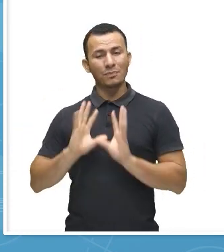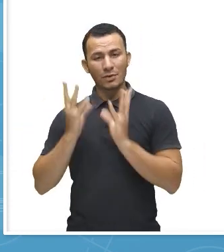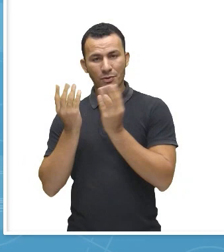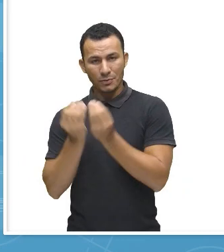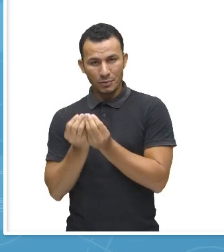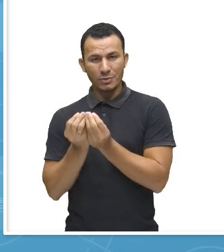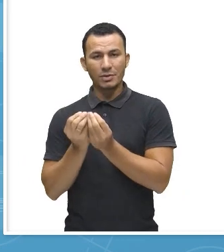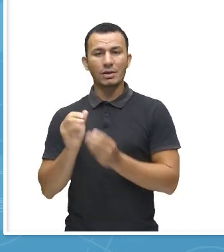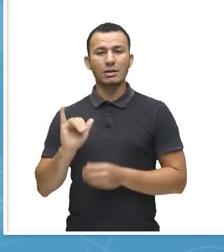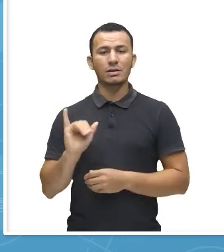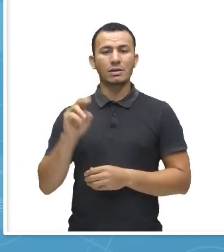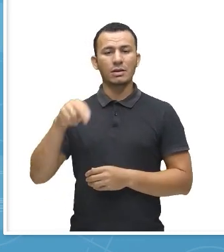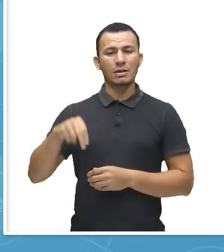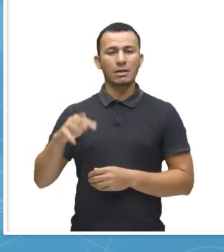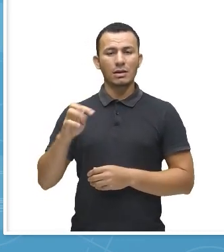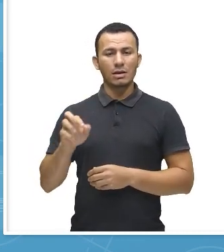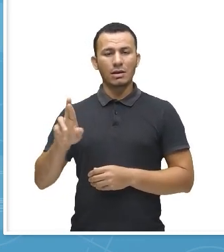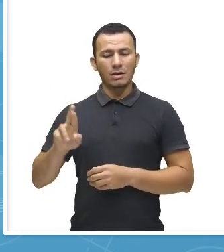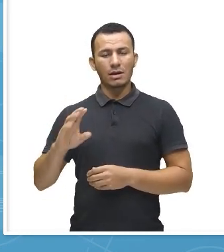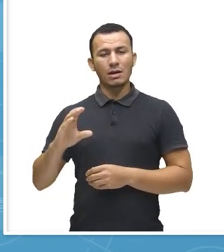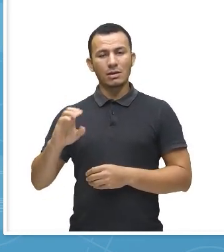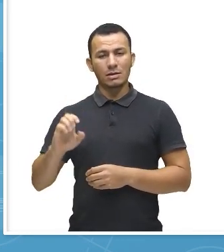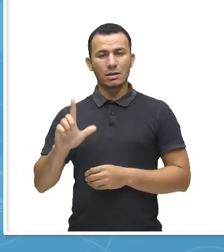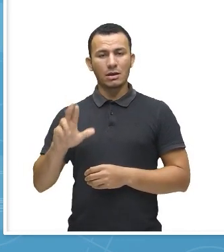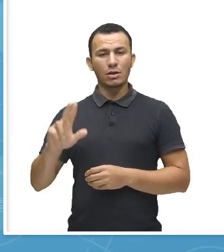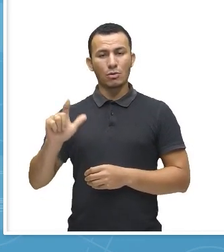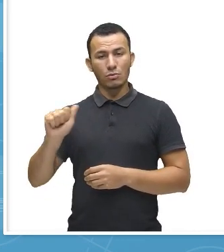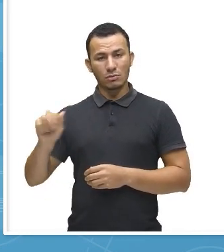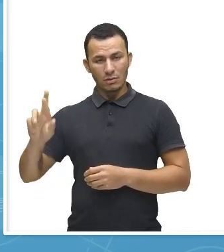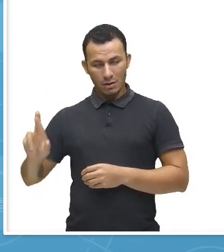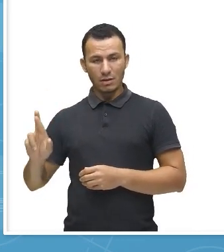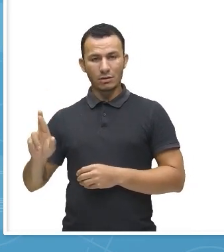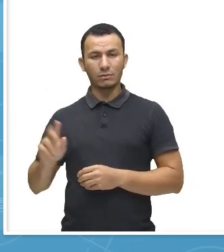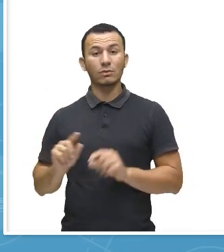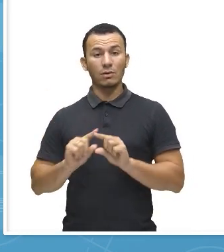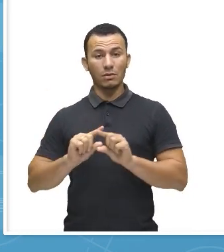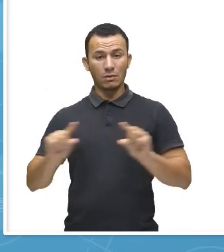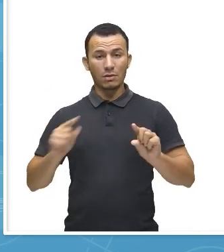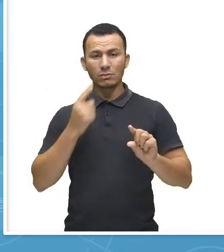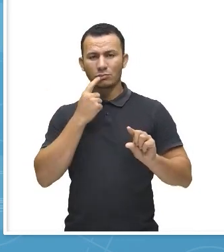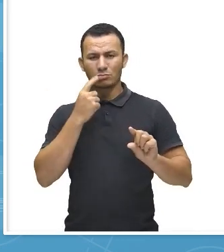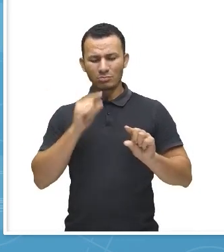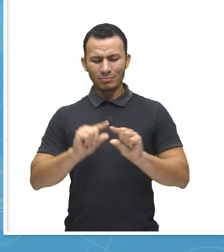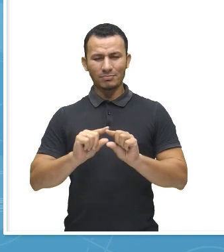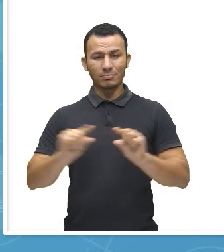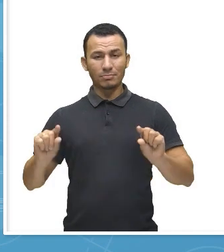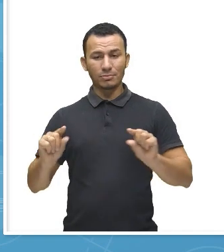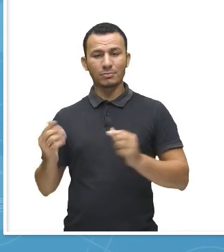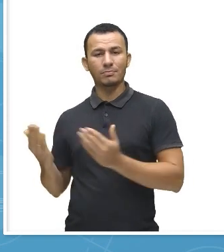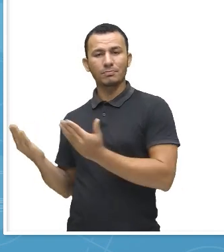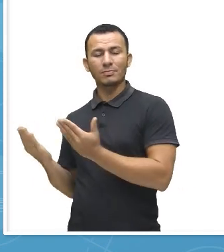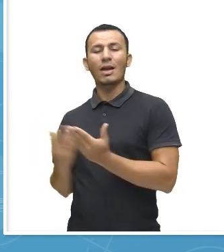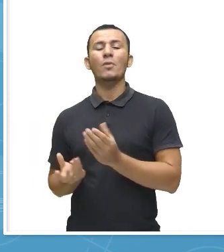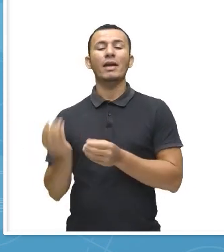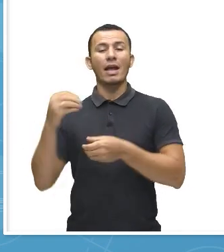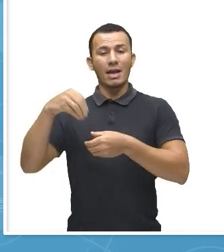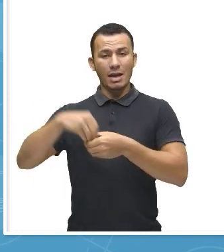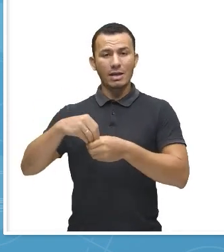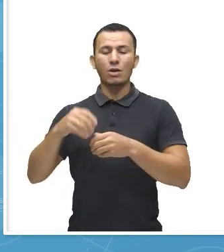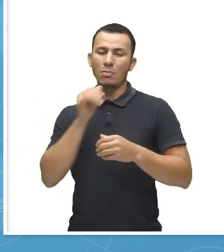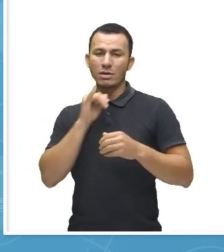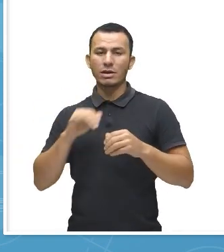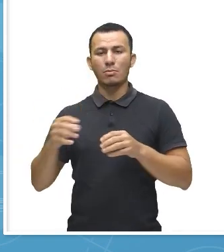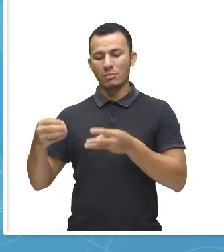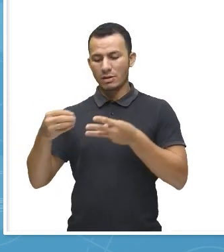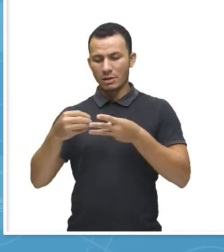substância intercelular, né? Olha aí como já diz a palavra aqui, ó. Intercelular quer dizer entre as células, né? Fica no meio